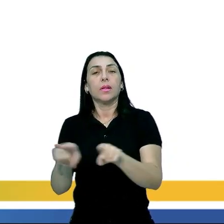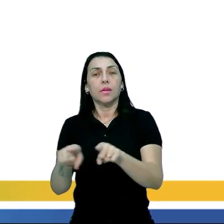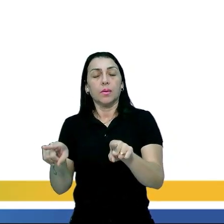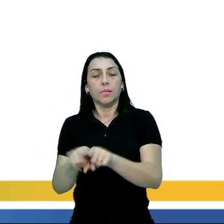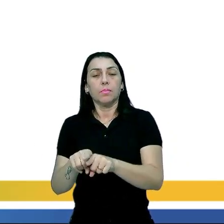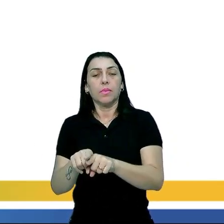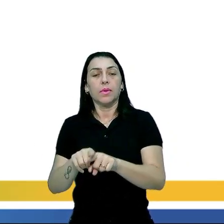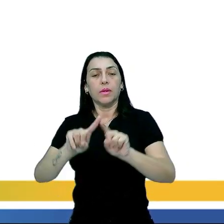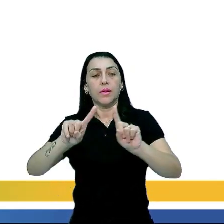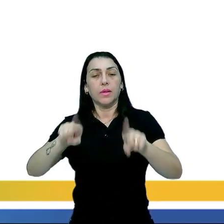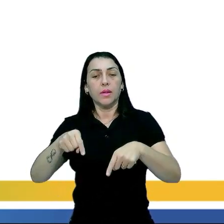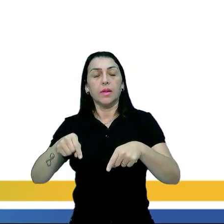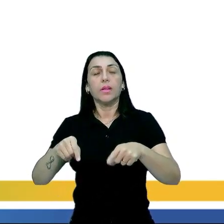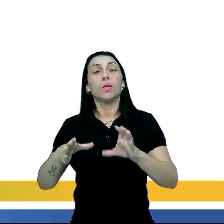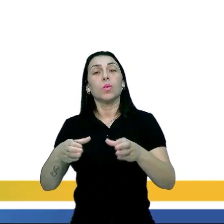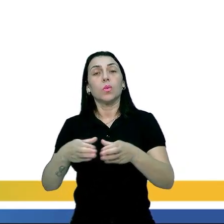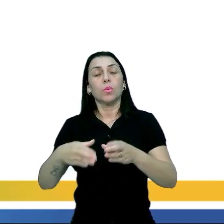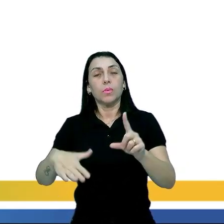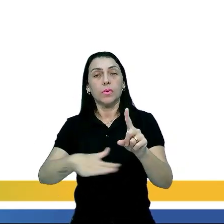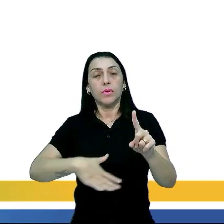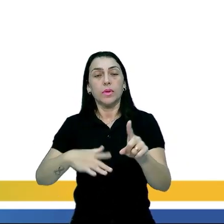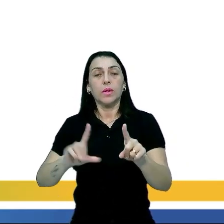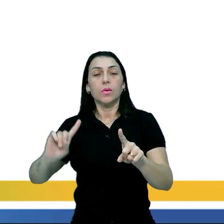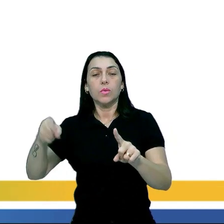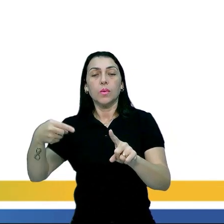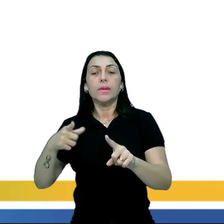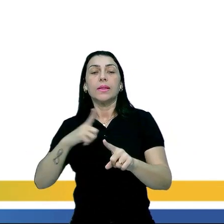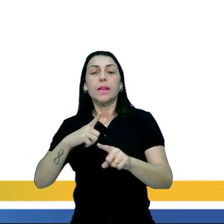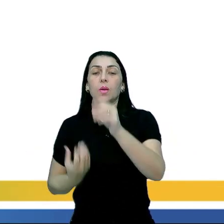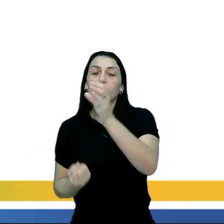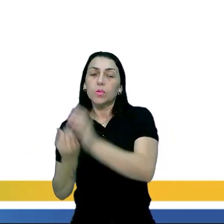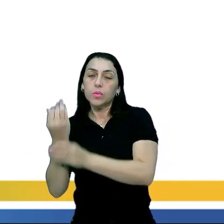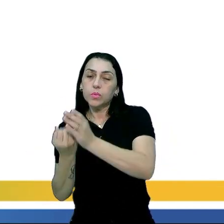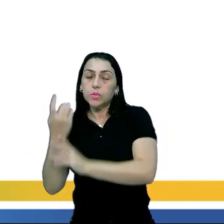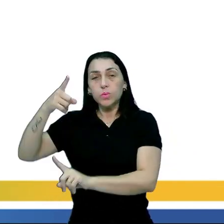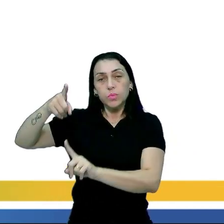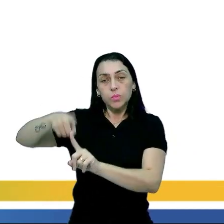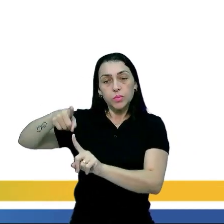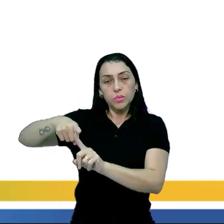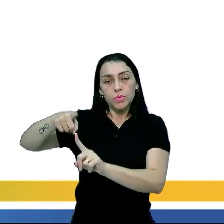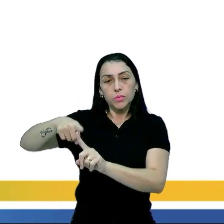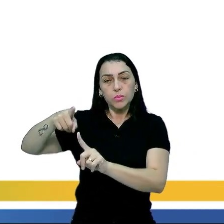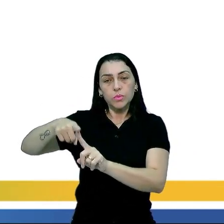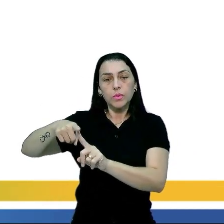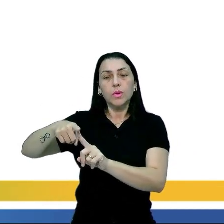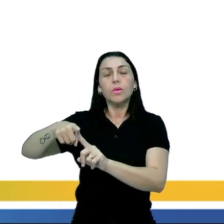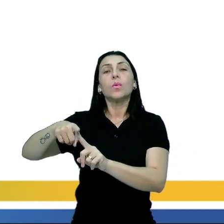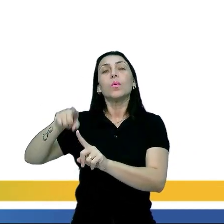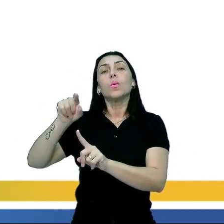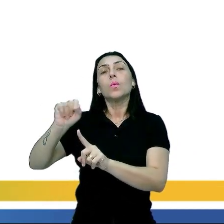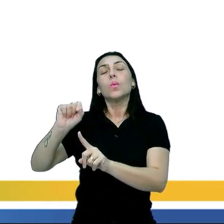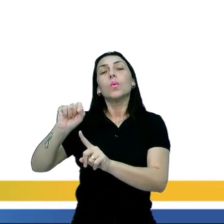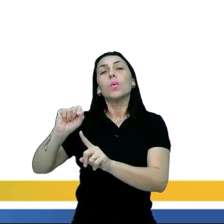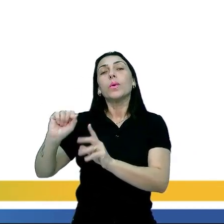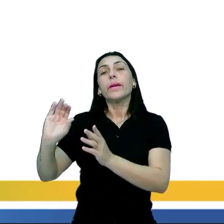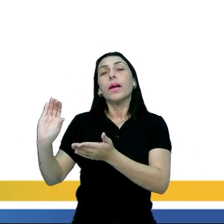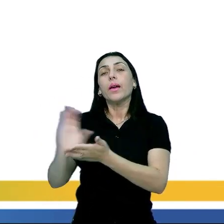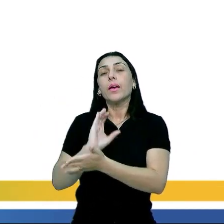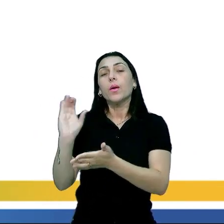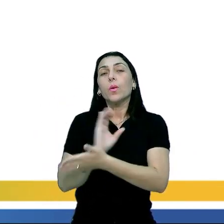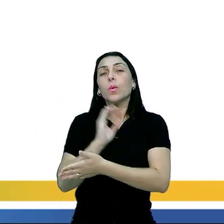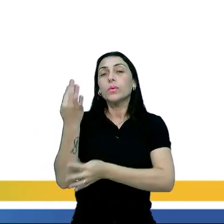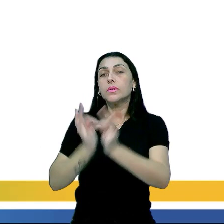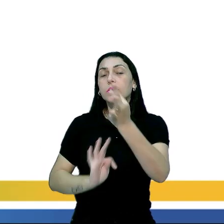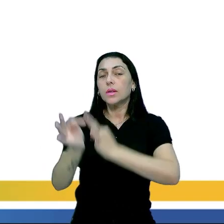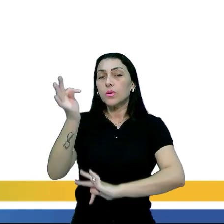parênteses nós temos classes sociais, e do outro lado nós temos meios de produção, e